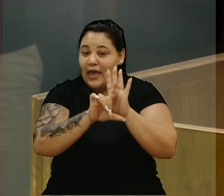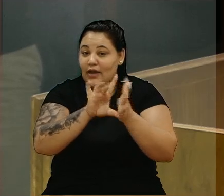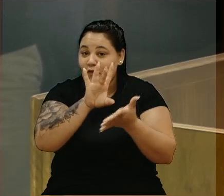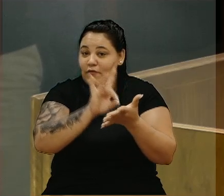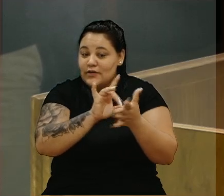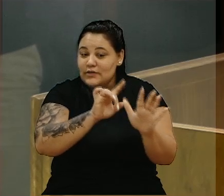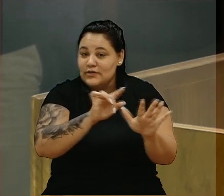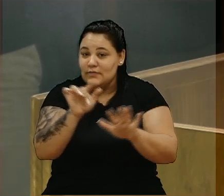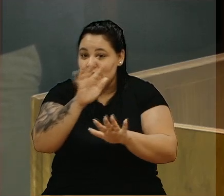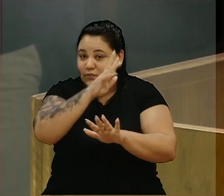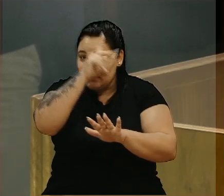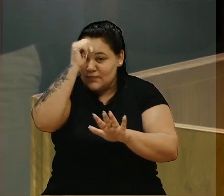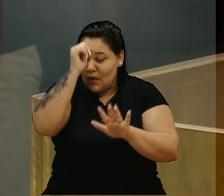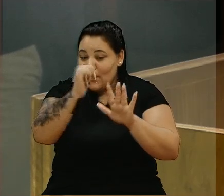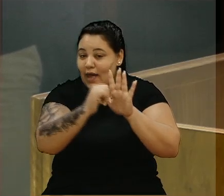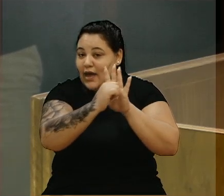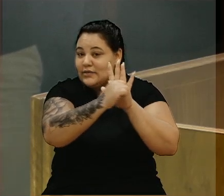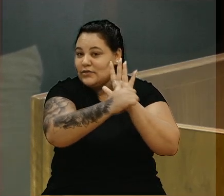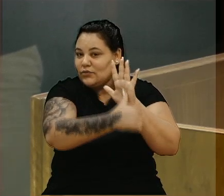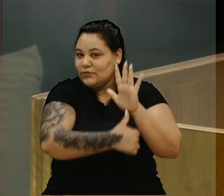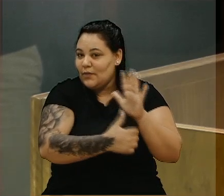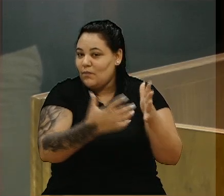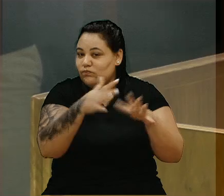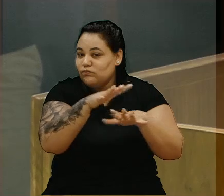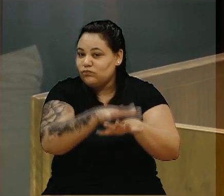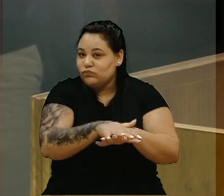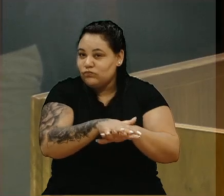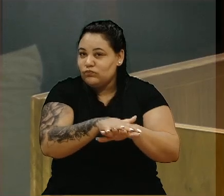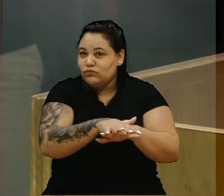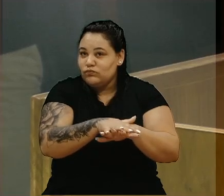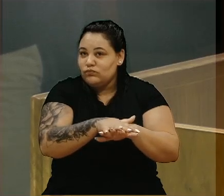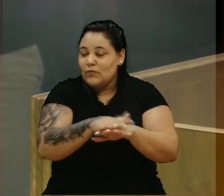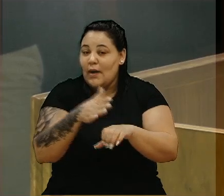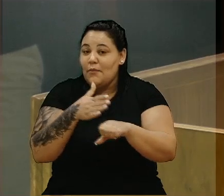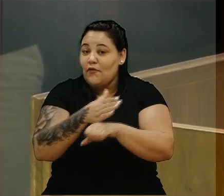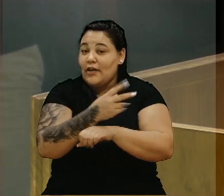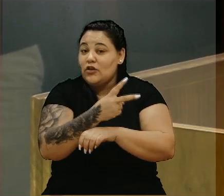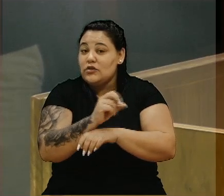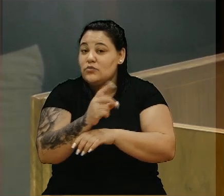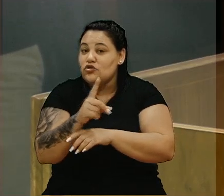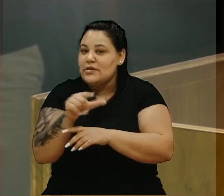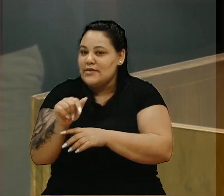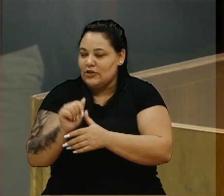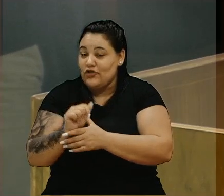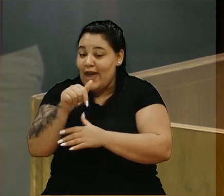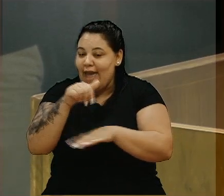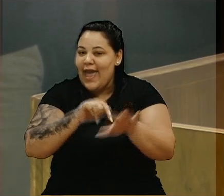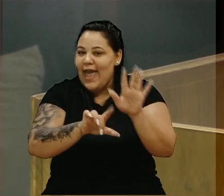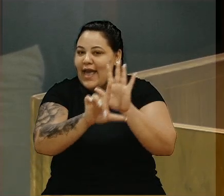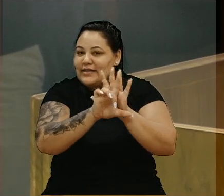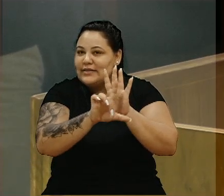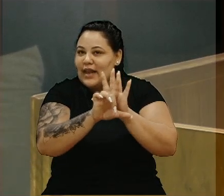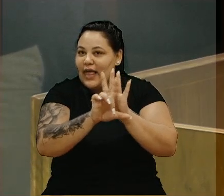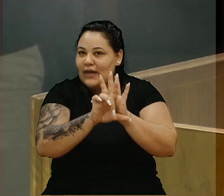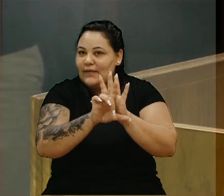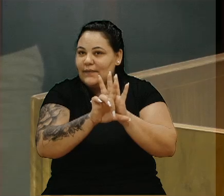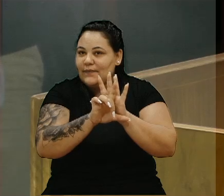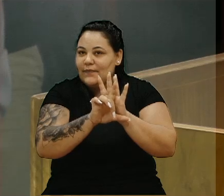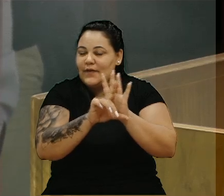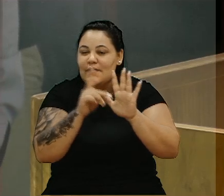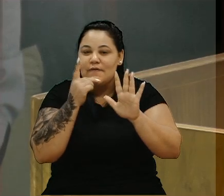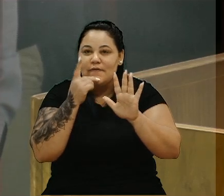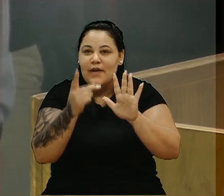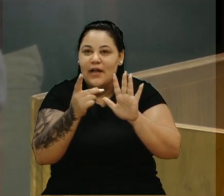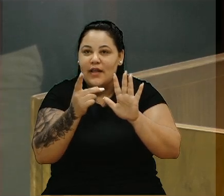de Conscientização da Síndrome de Down, aprovada em 2017. A lei que orienta os hospitais